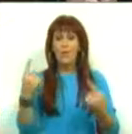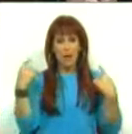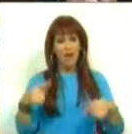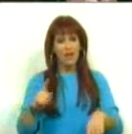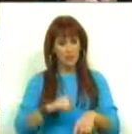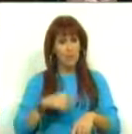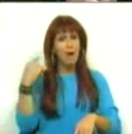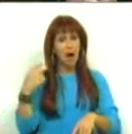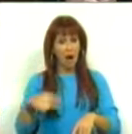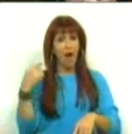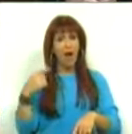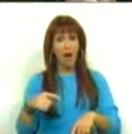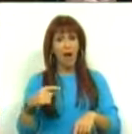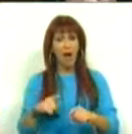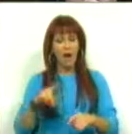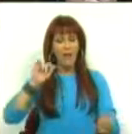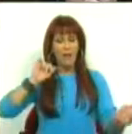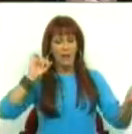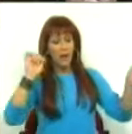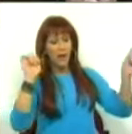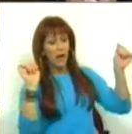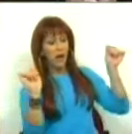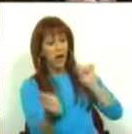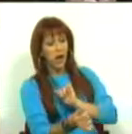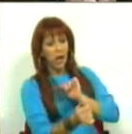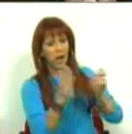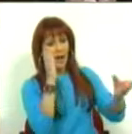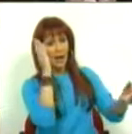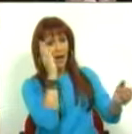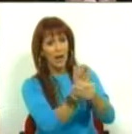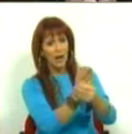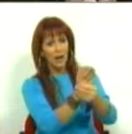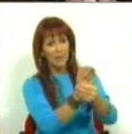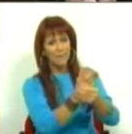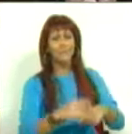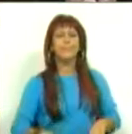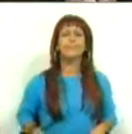havia tempo para reverter este processo.